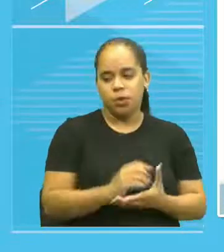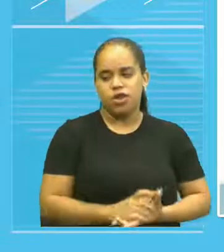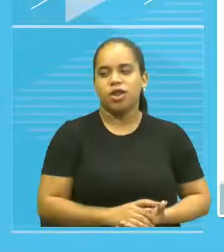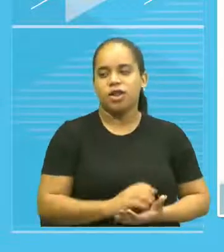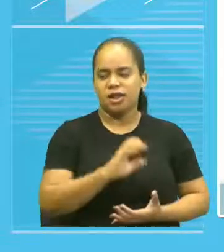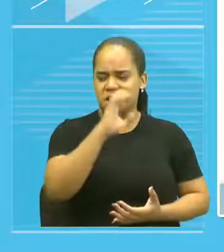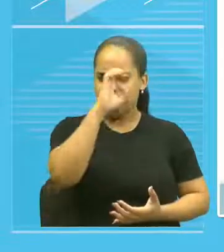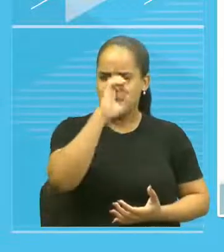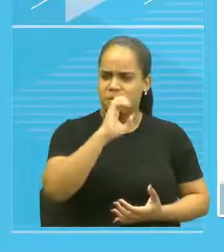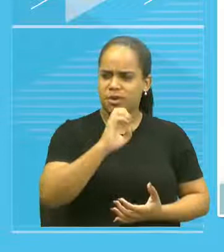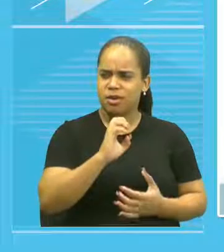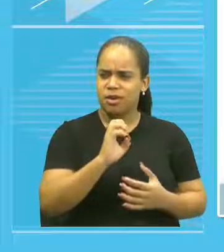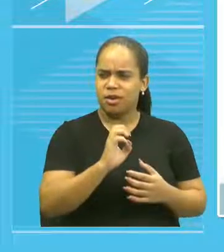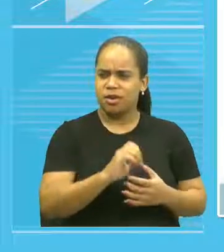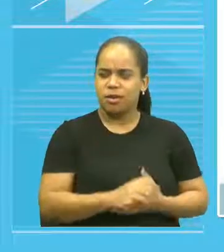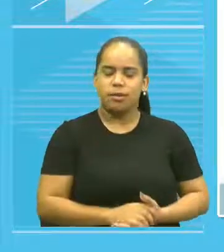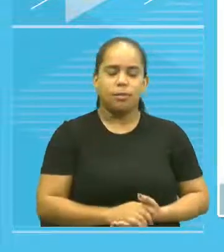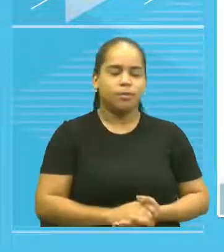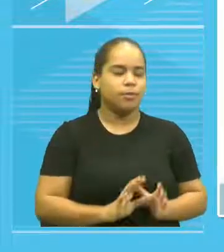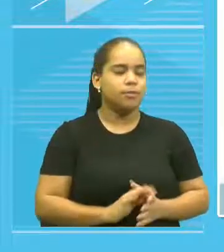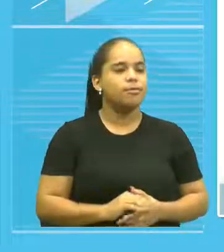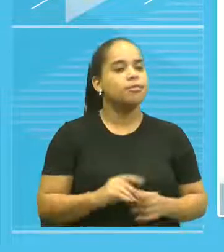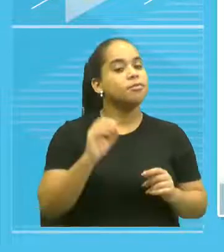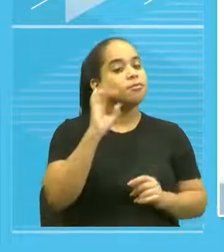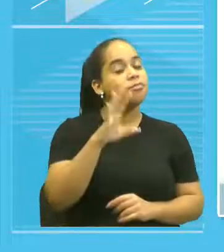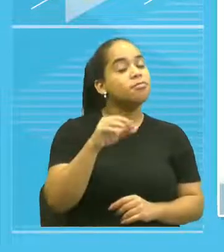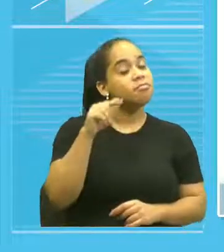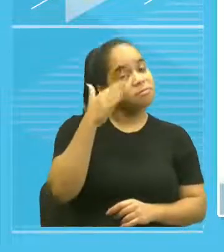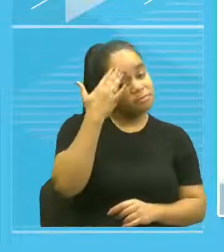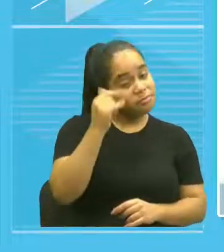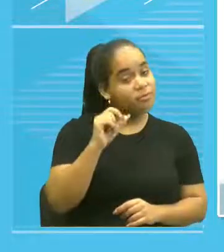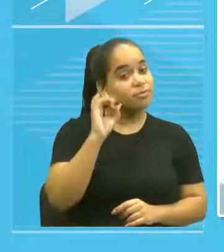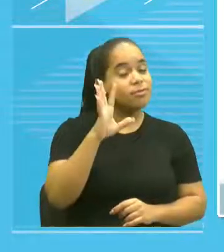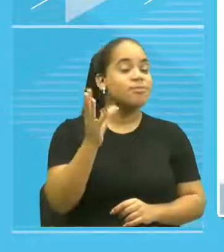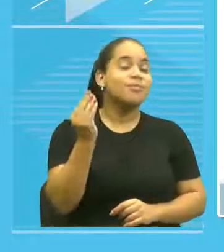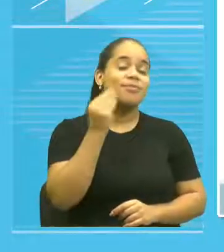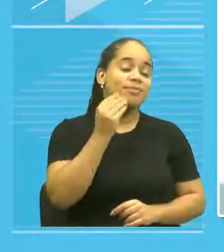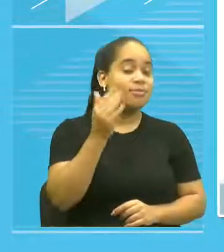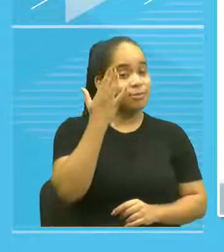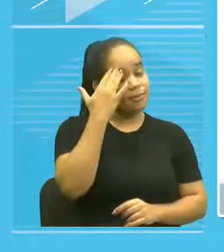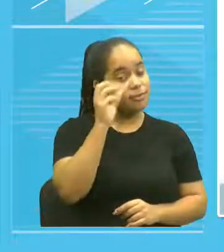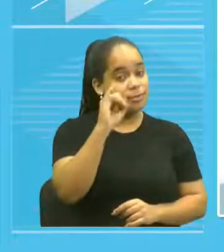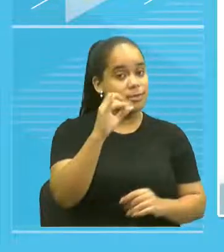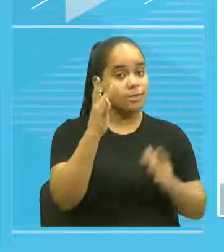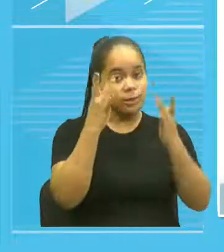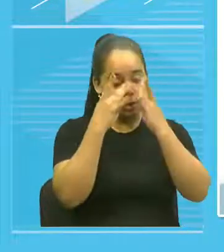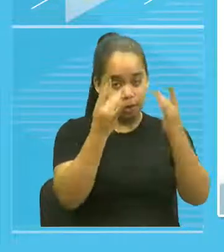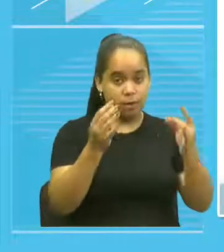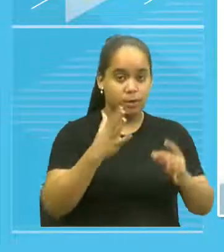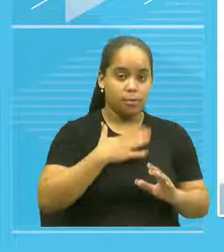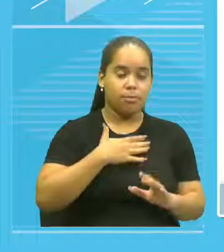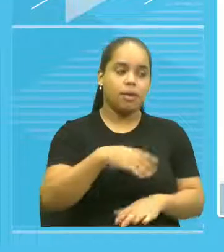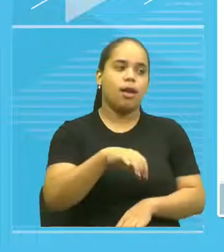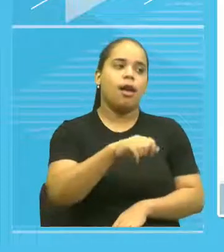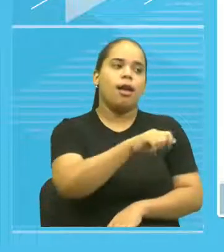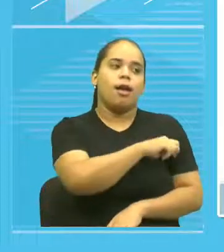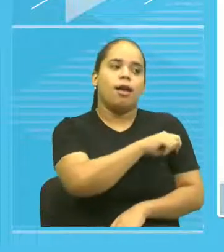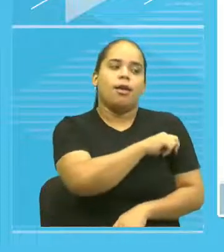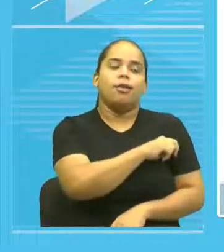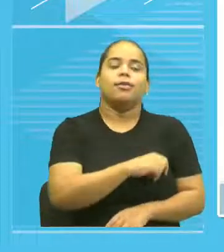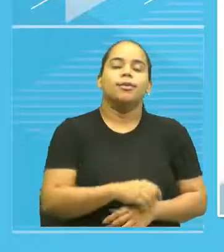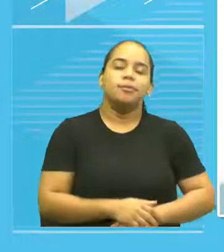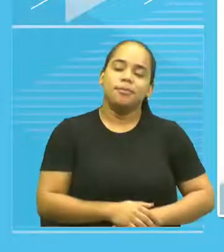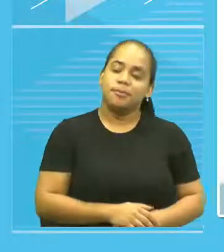é muito bem querida só fazendo um teste para ver se você presta atenção em minha aula que inclusive Daniel o câmera